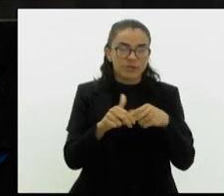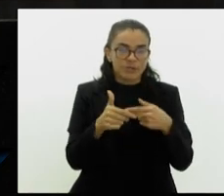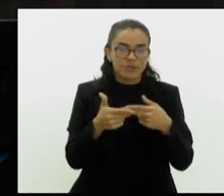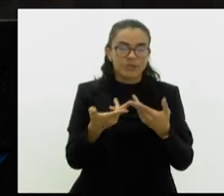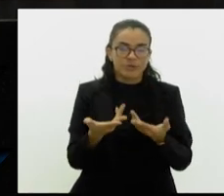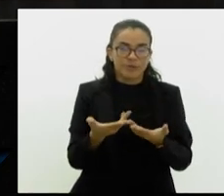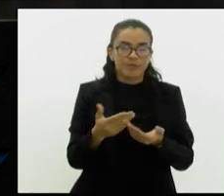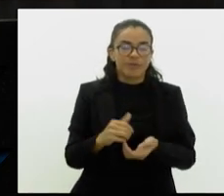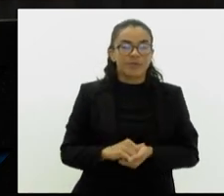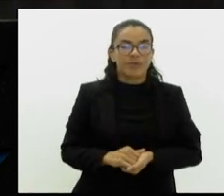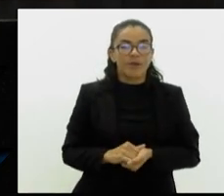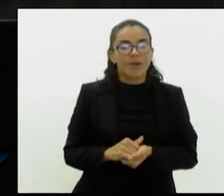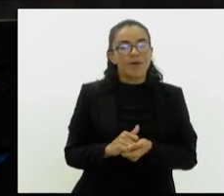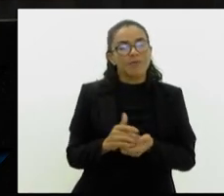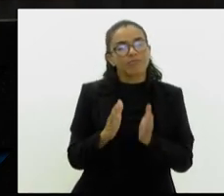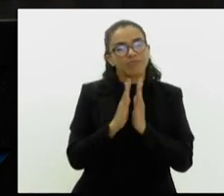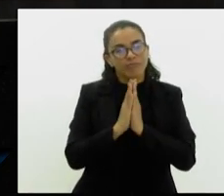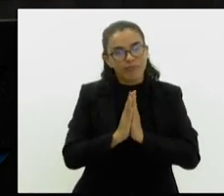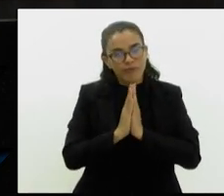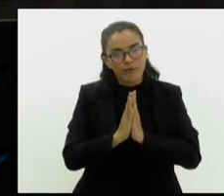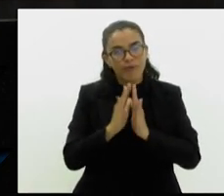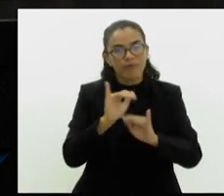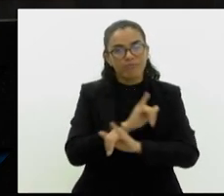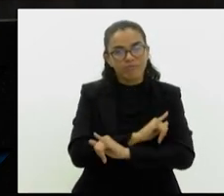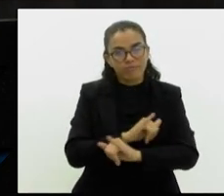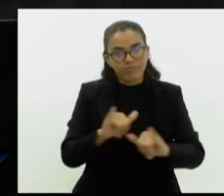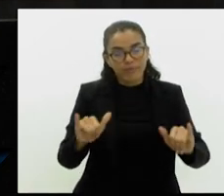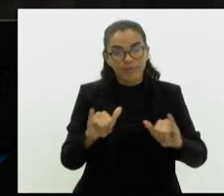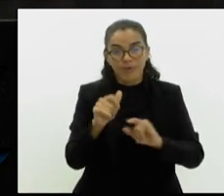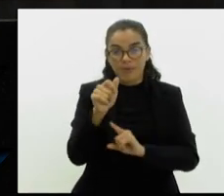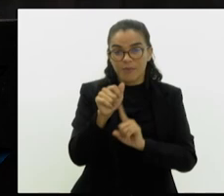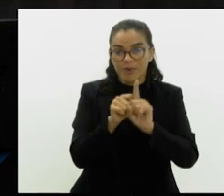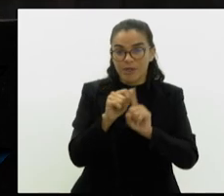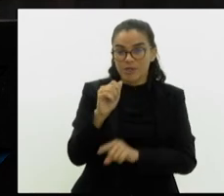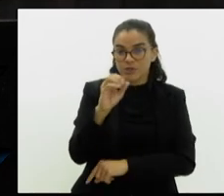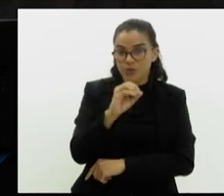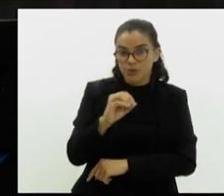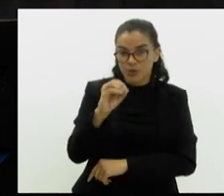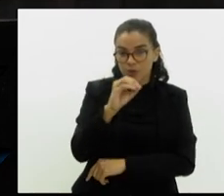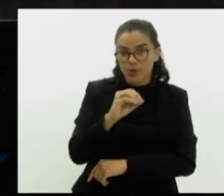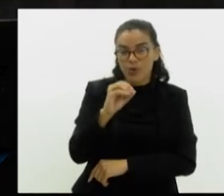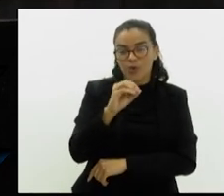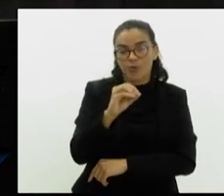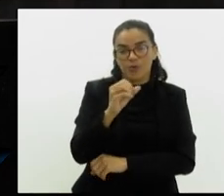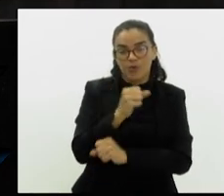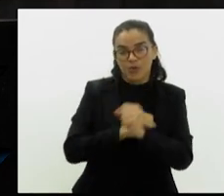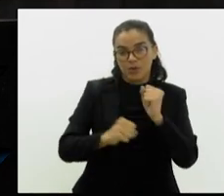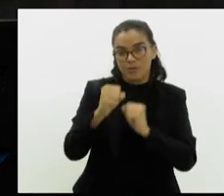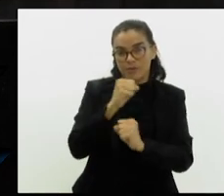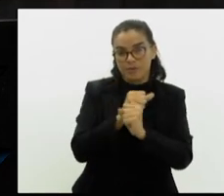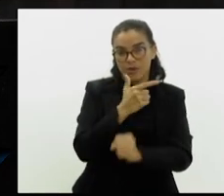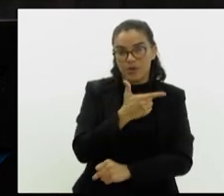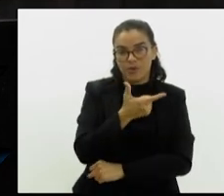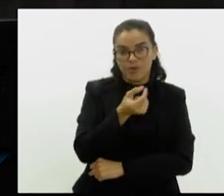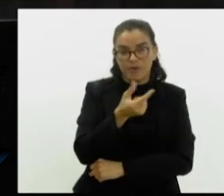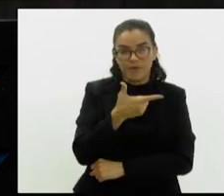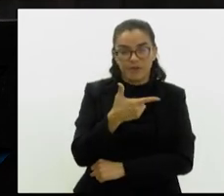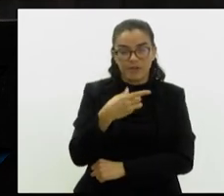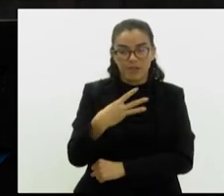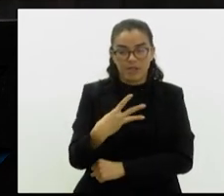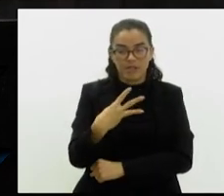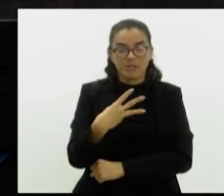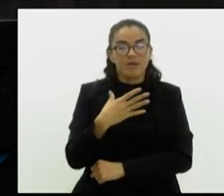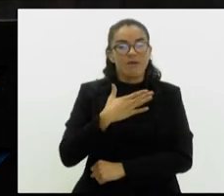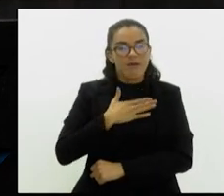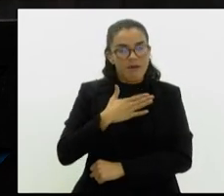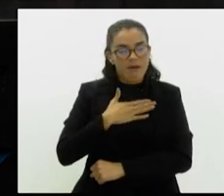Então faço aqui mais esse apelo em outubro Eu encaminhei outubro de 23 Eu encaminhei um ofício